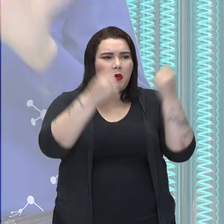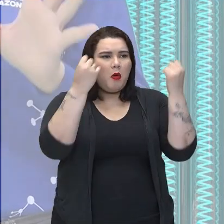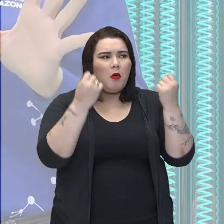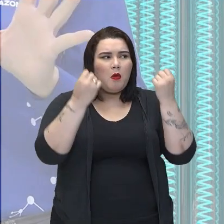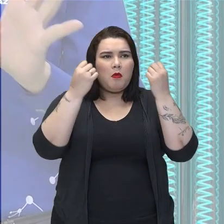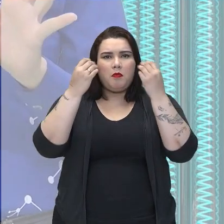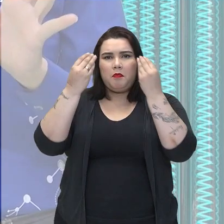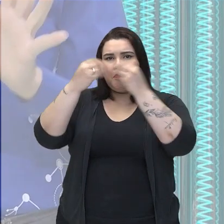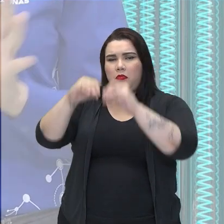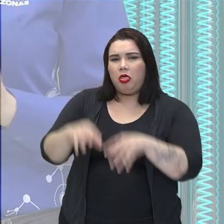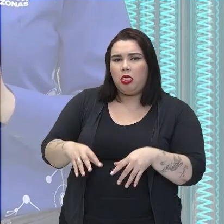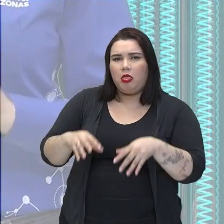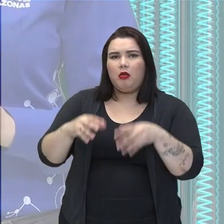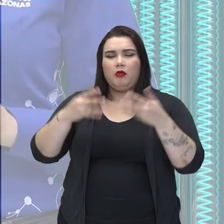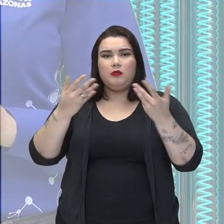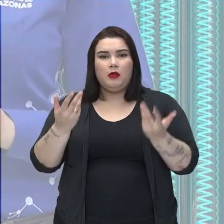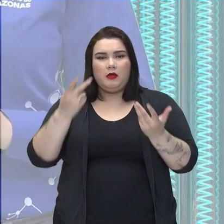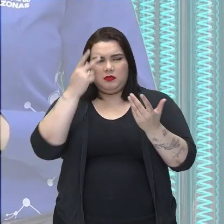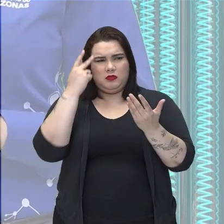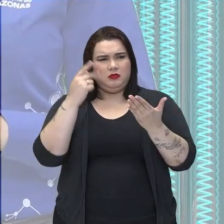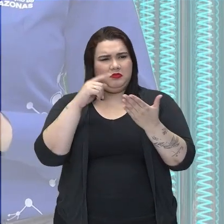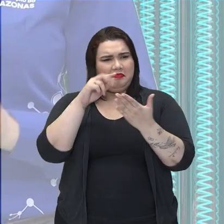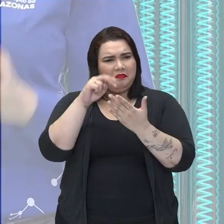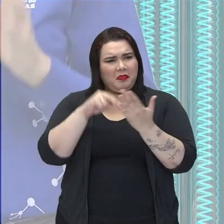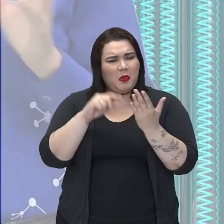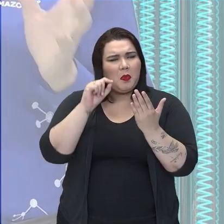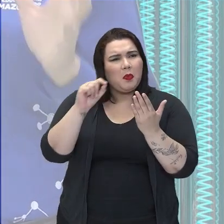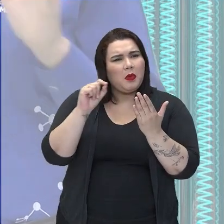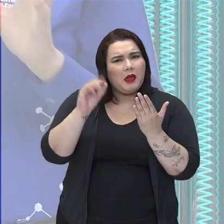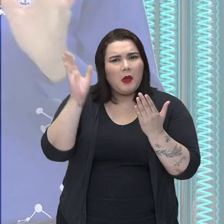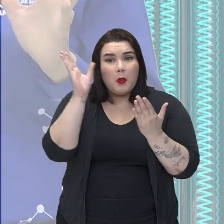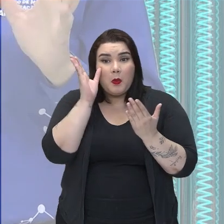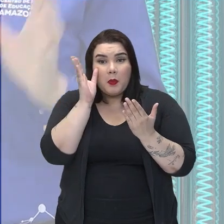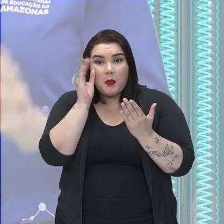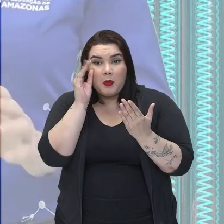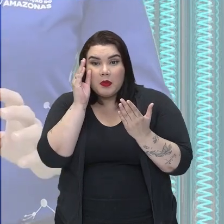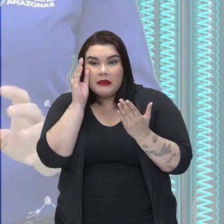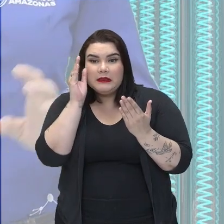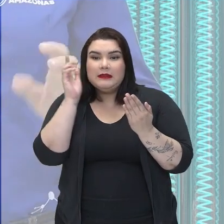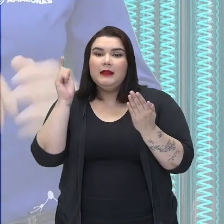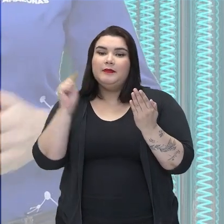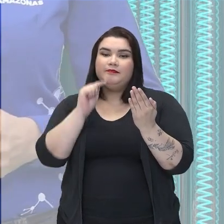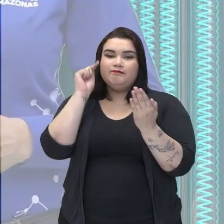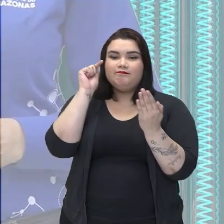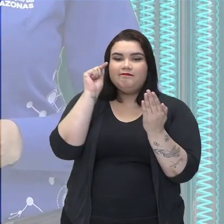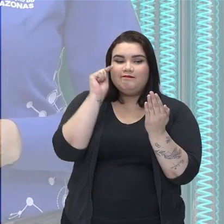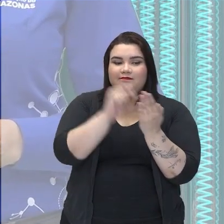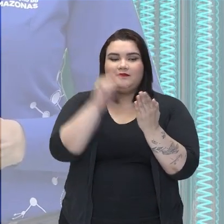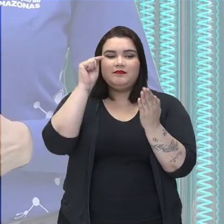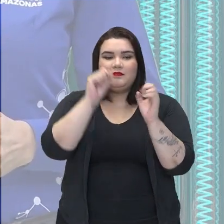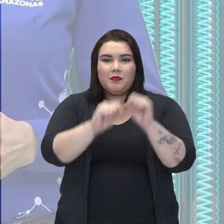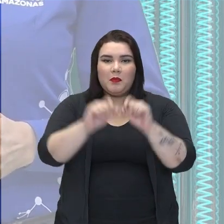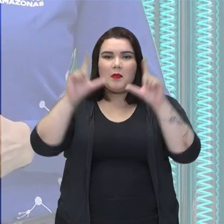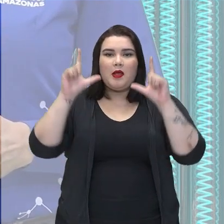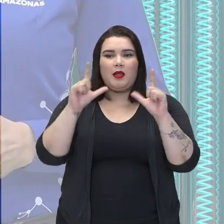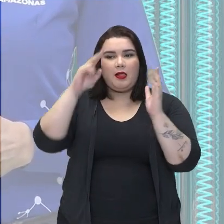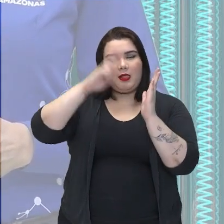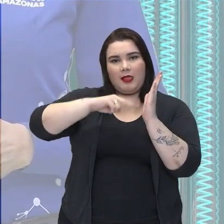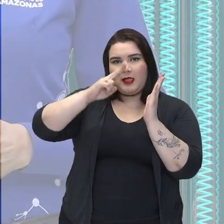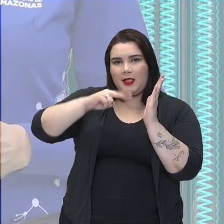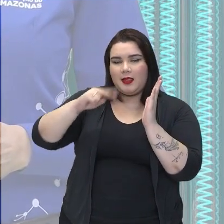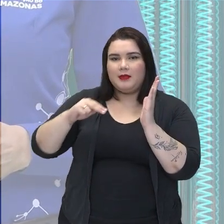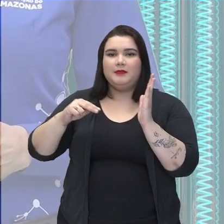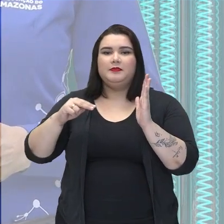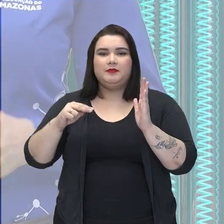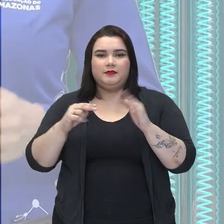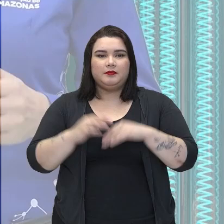coisa bem assim, que você, o que aconteceu? Você fica curioso e vai lá dar o seu clique, não é? Então, como